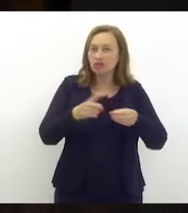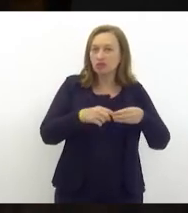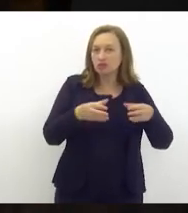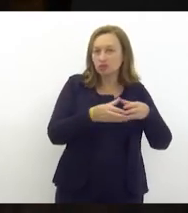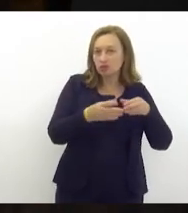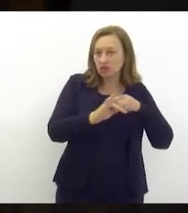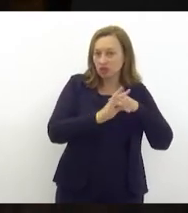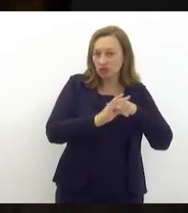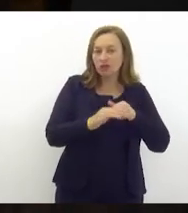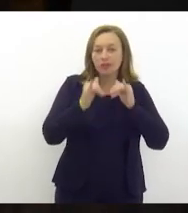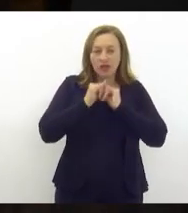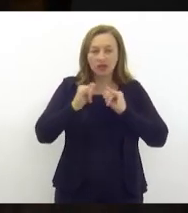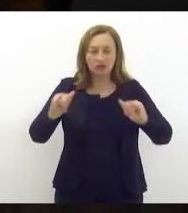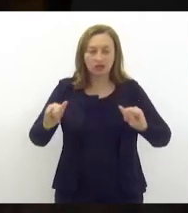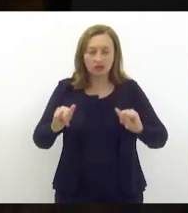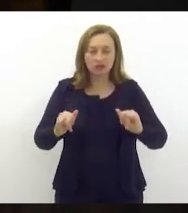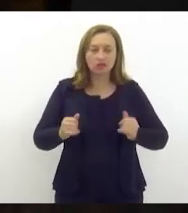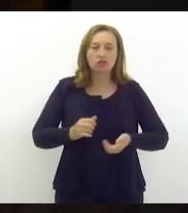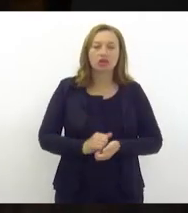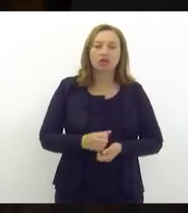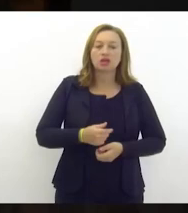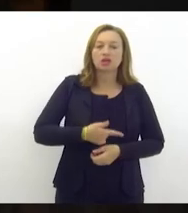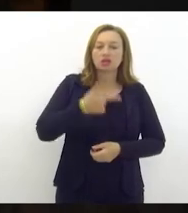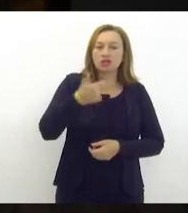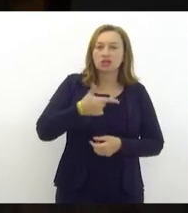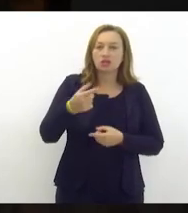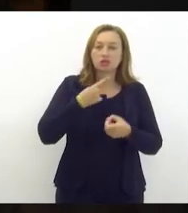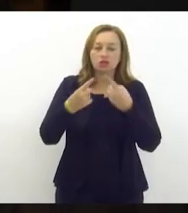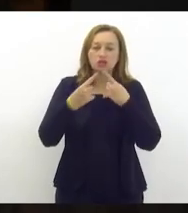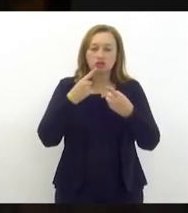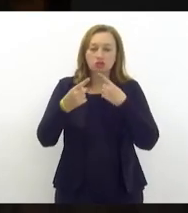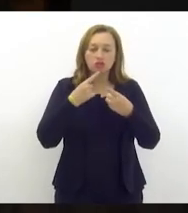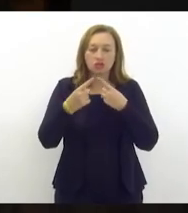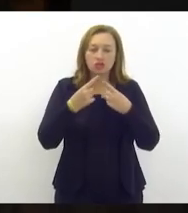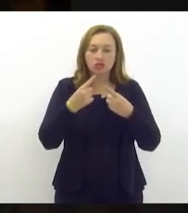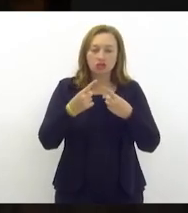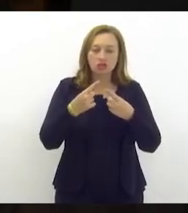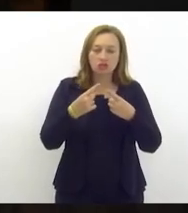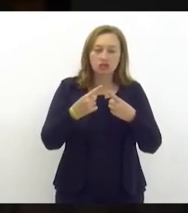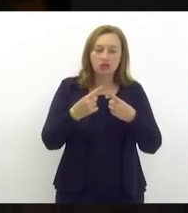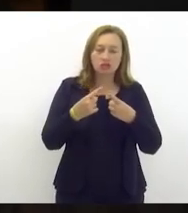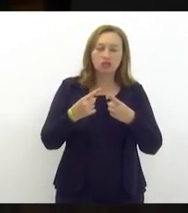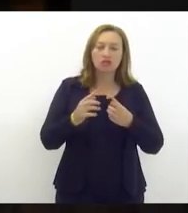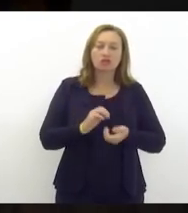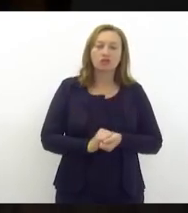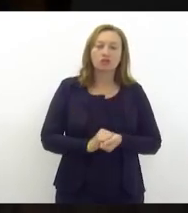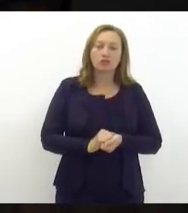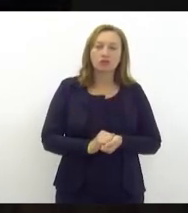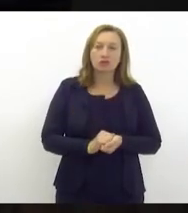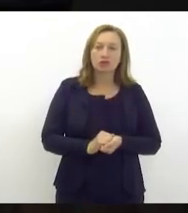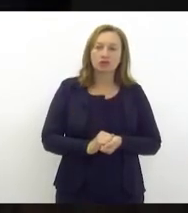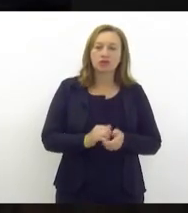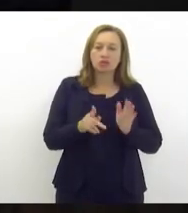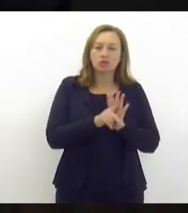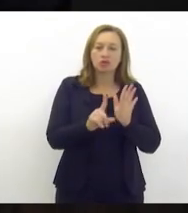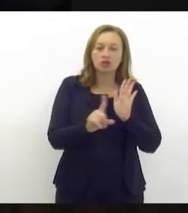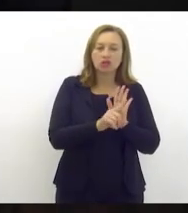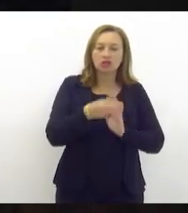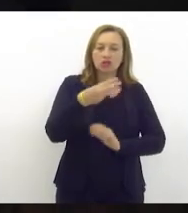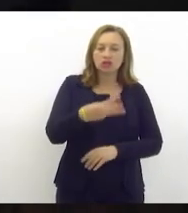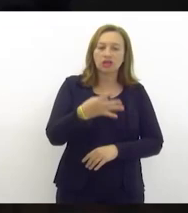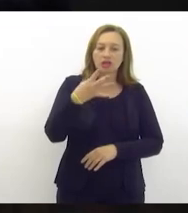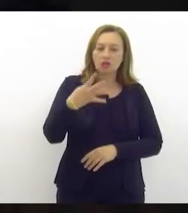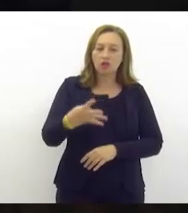técnicas. Anuncio, em tramitação ordinária, em segunda discussão, redação do vencido, assim emendada. Projeto de lei número